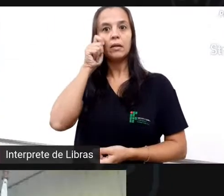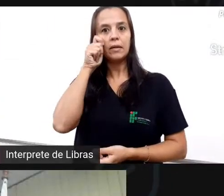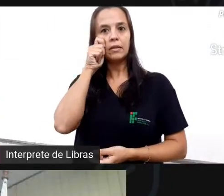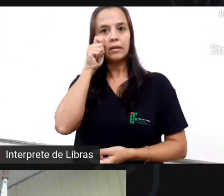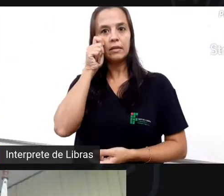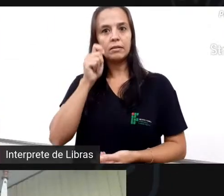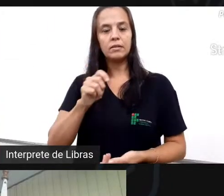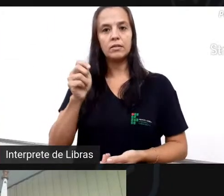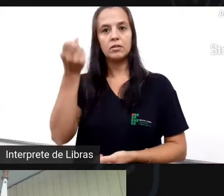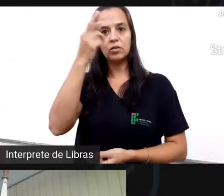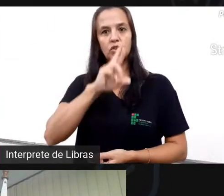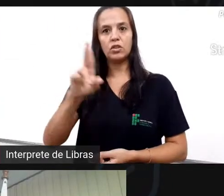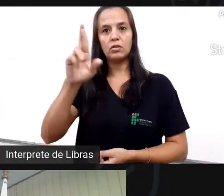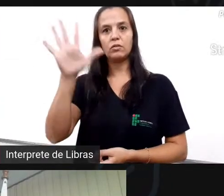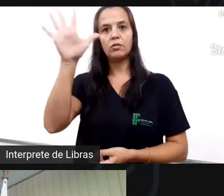Marquesan,